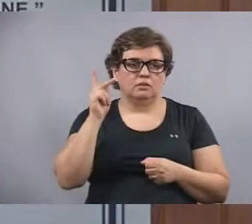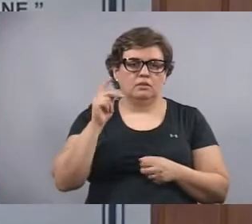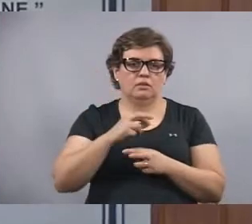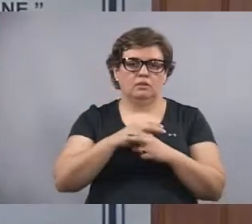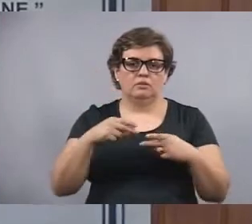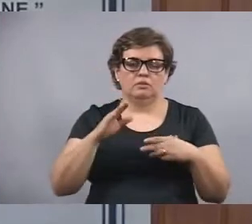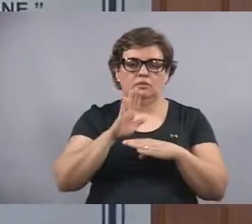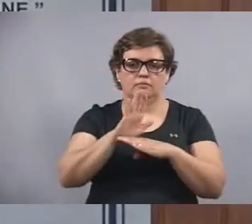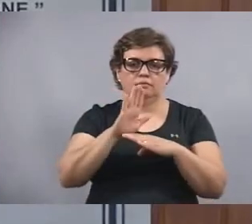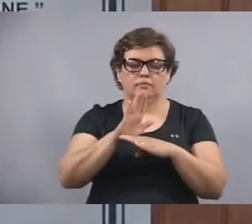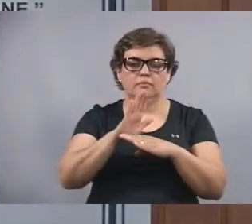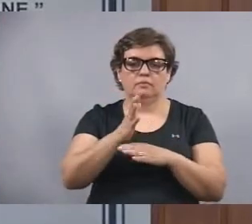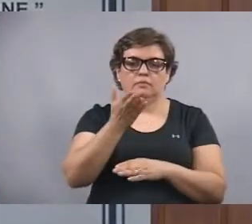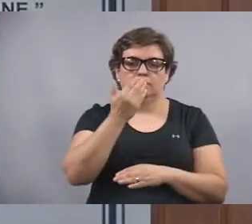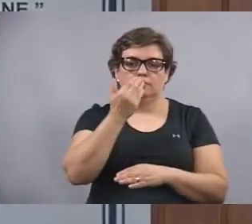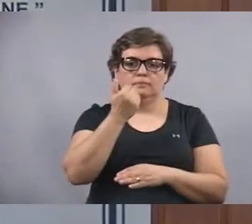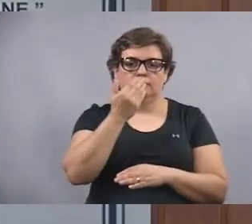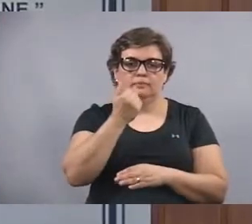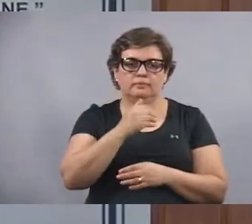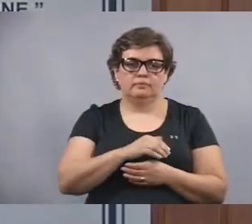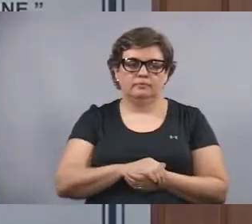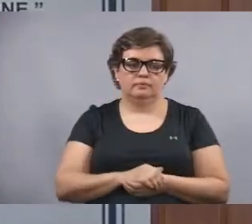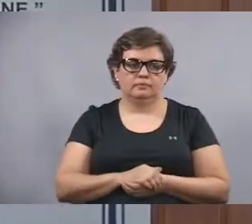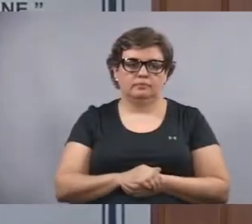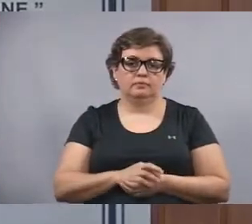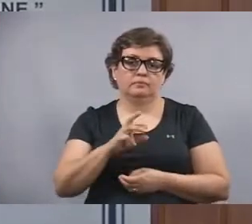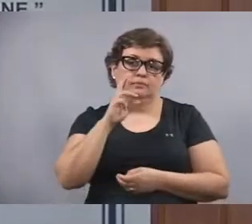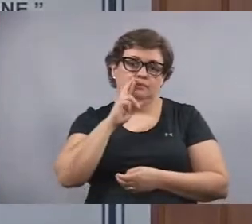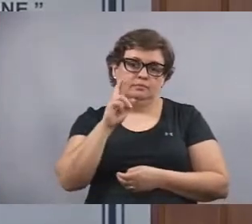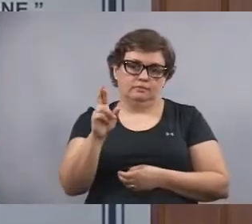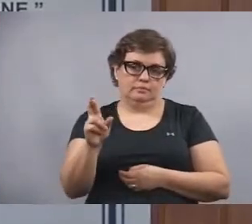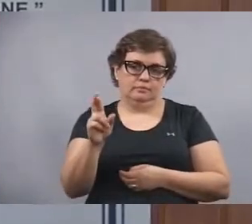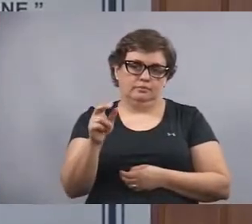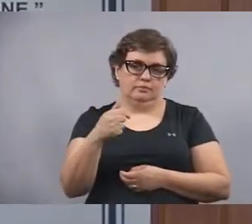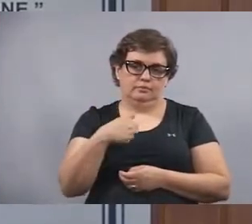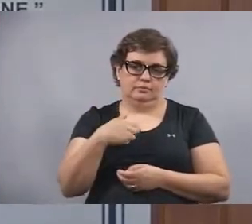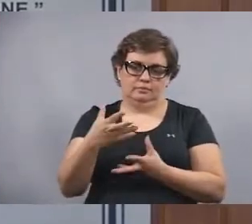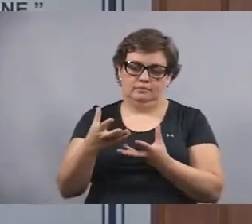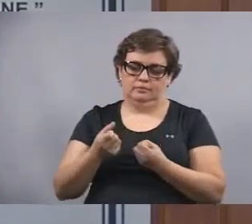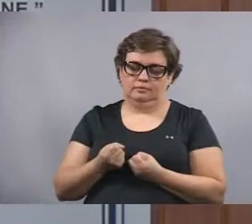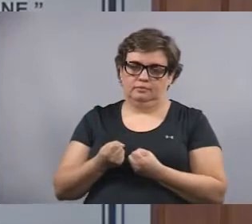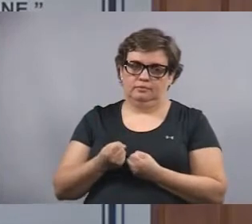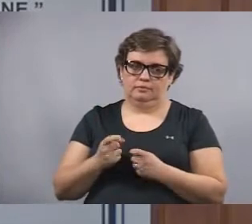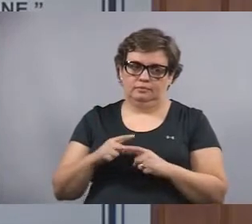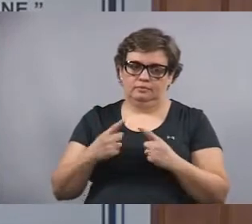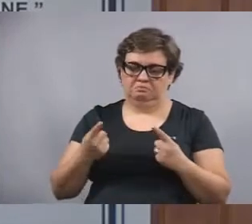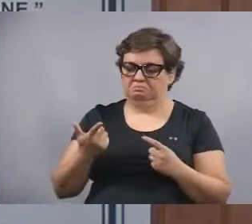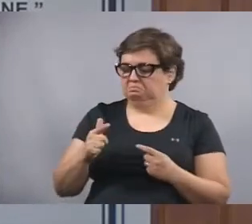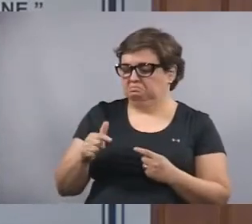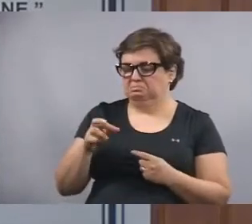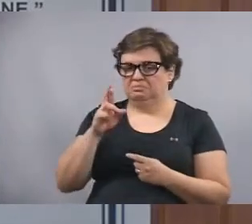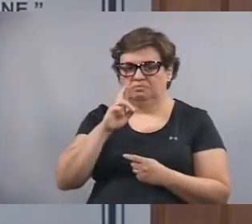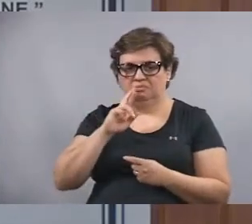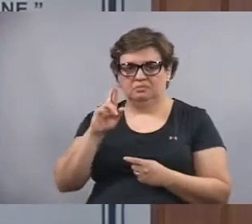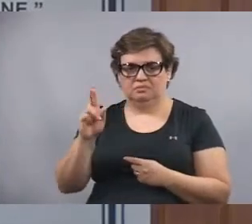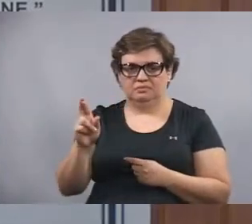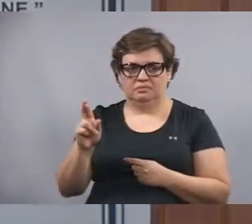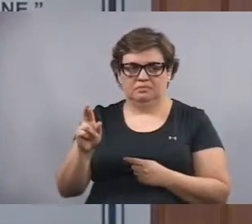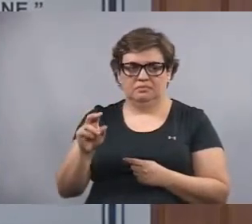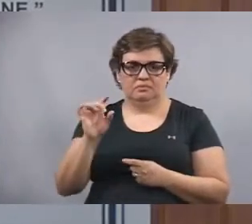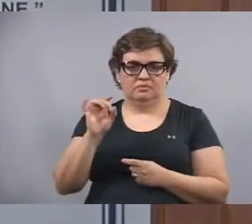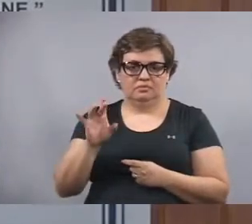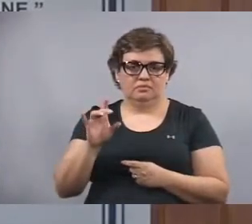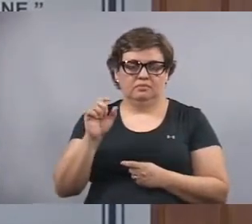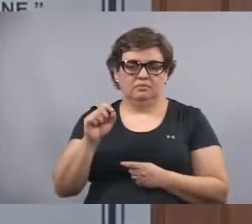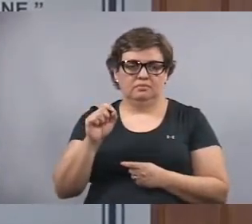questão do auxílio alimentação. A resposta do requerimento eu recebi, mas não teve resposta. A única resposta